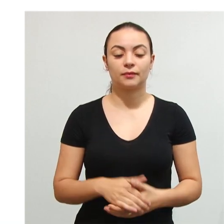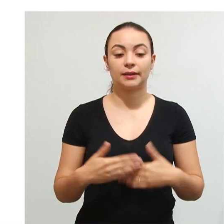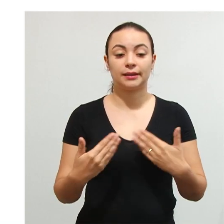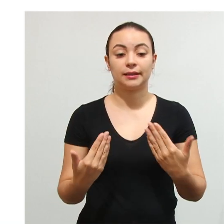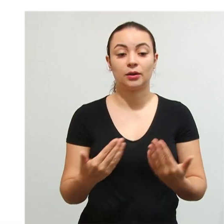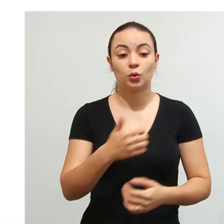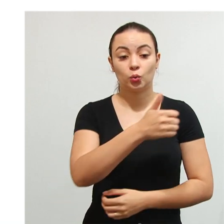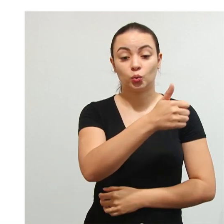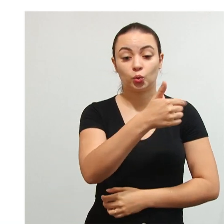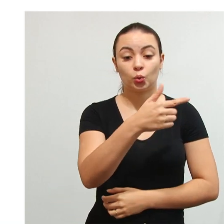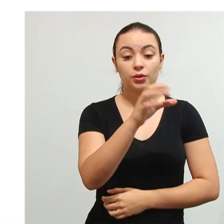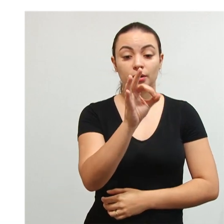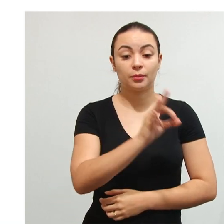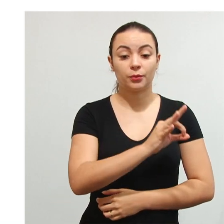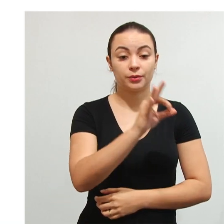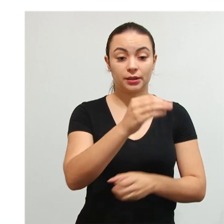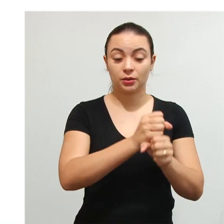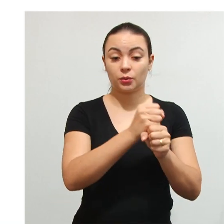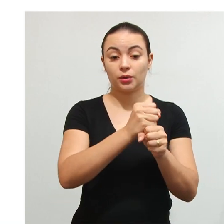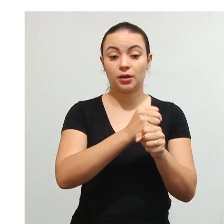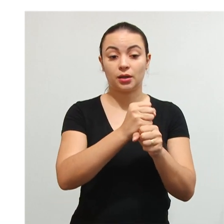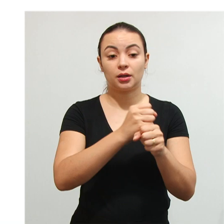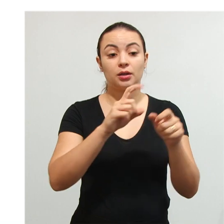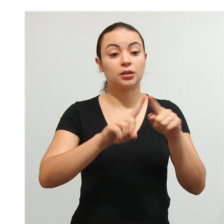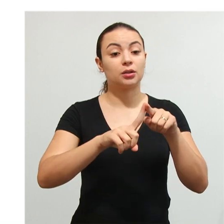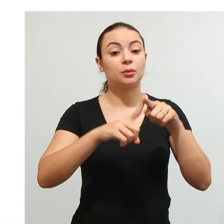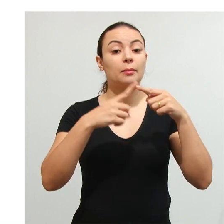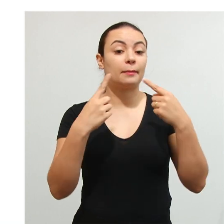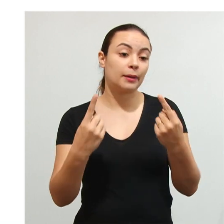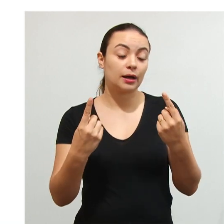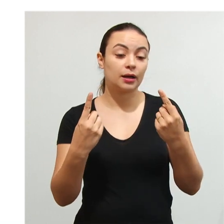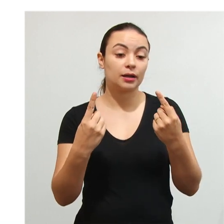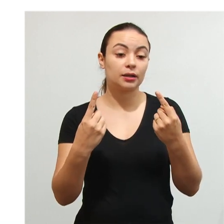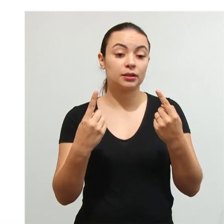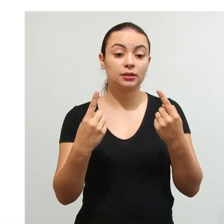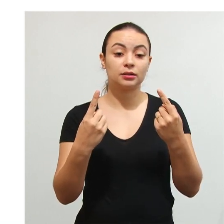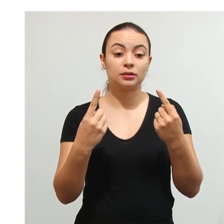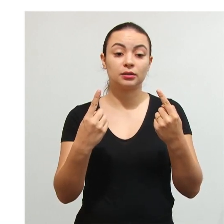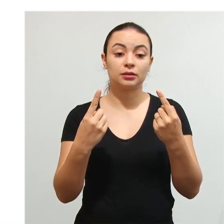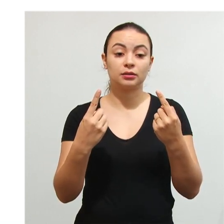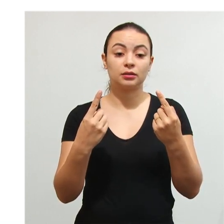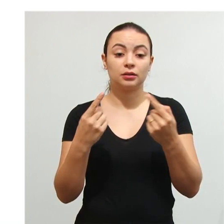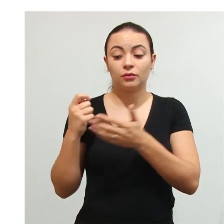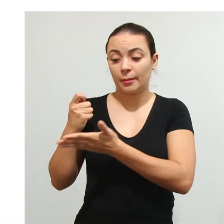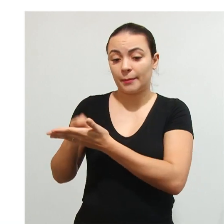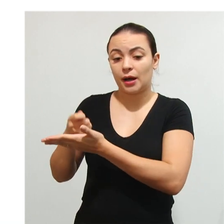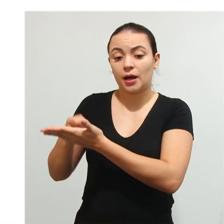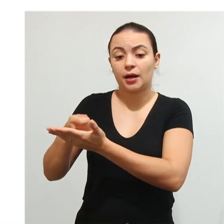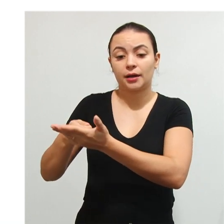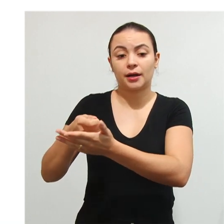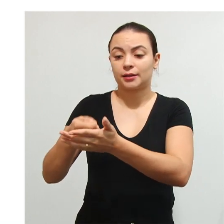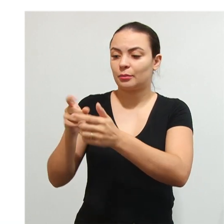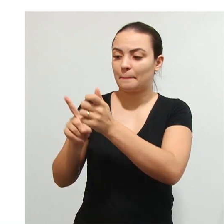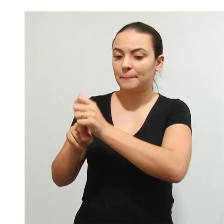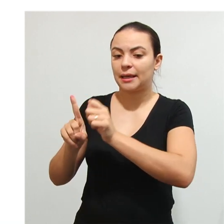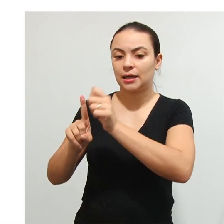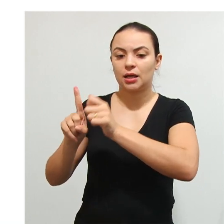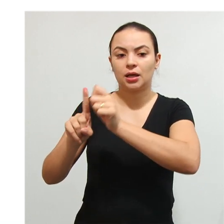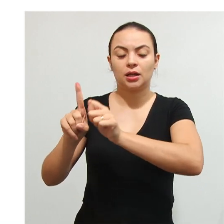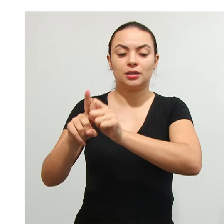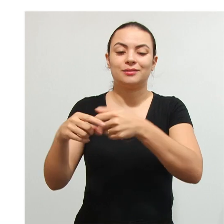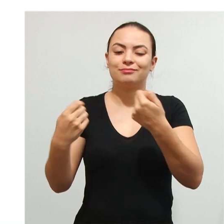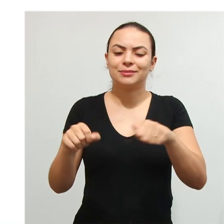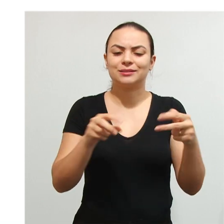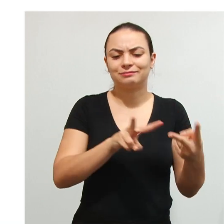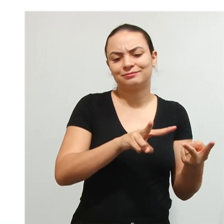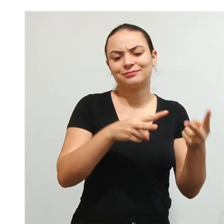porém ela foi capitalizada de forma diferente ela é vai sempre vai ser uma taxa nominal porque